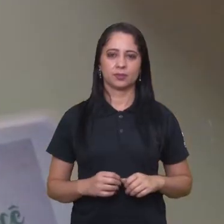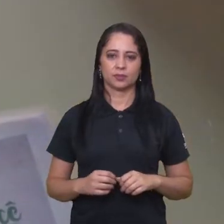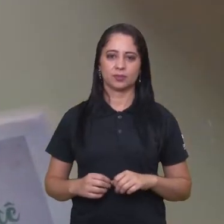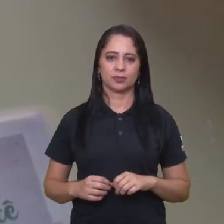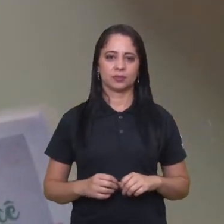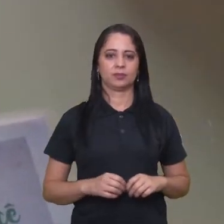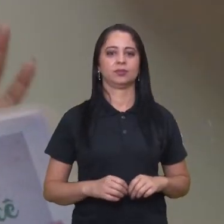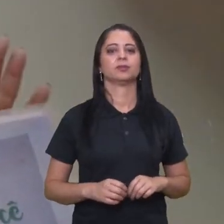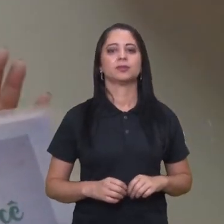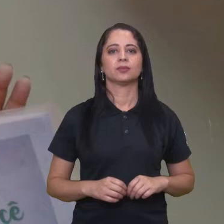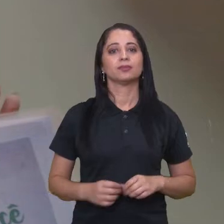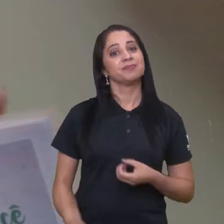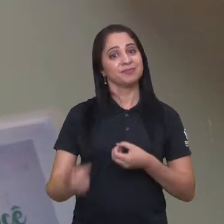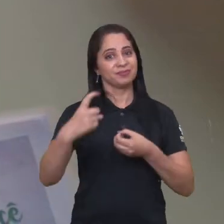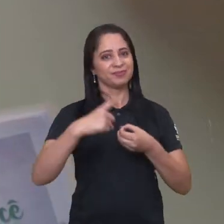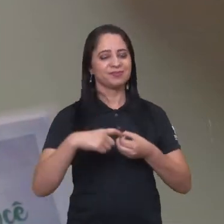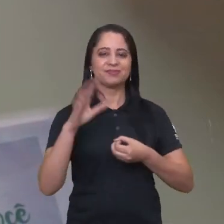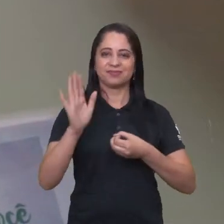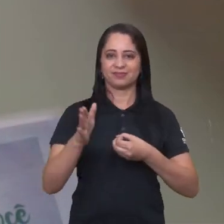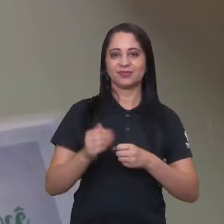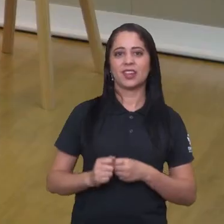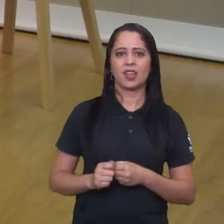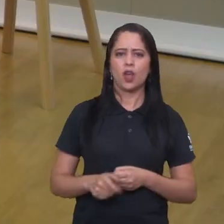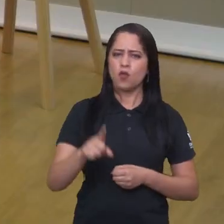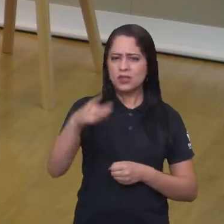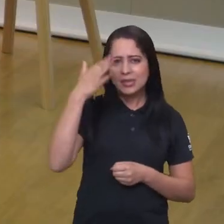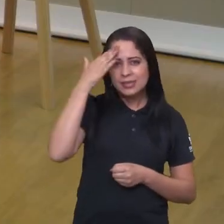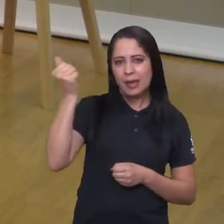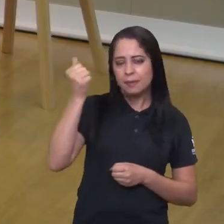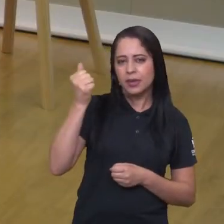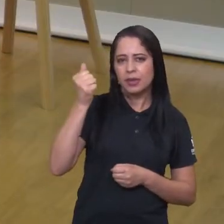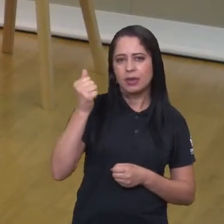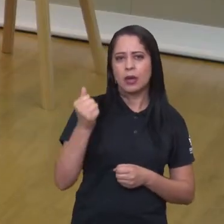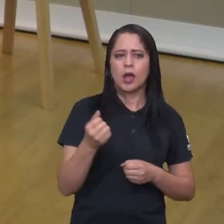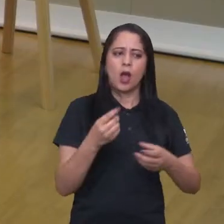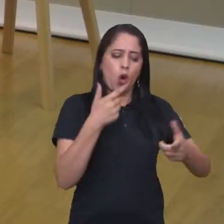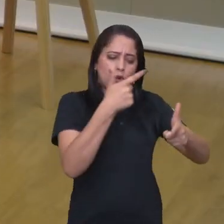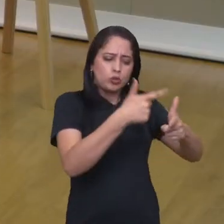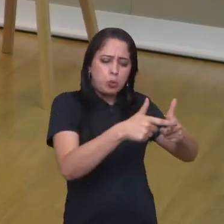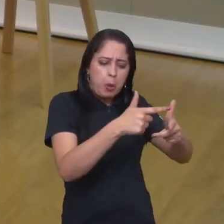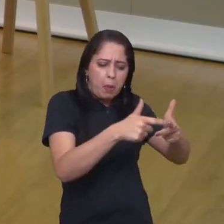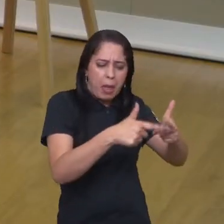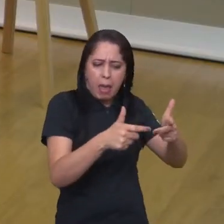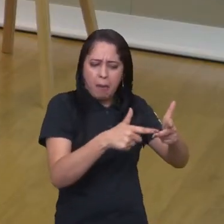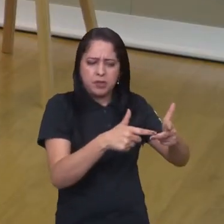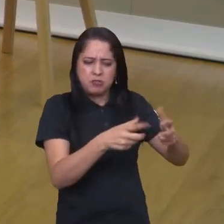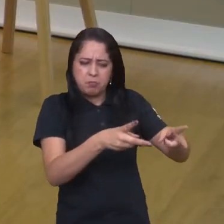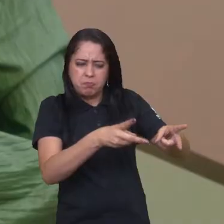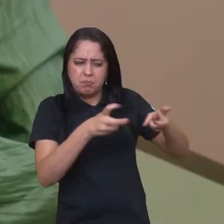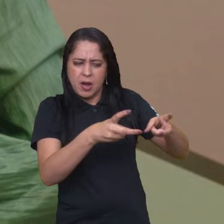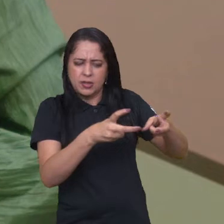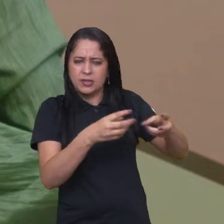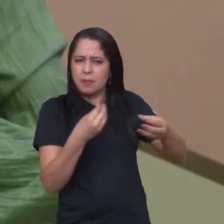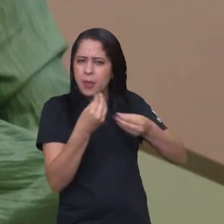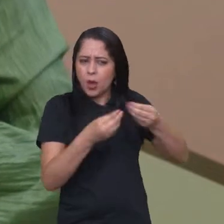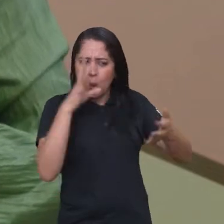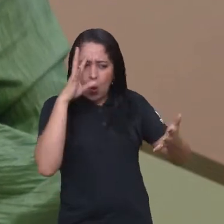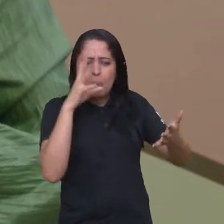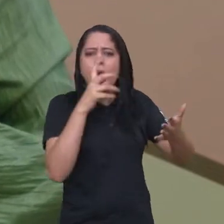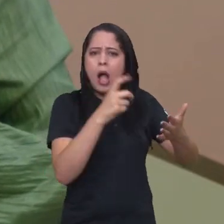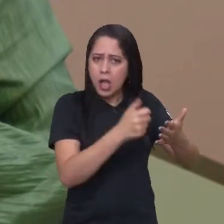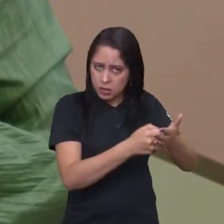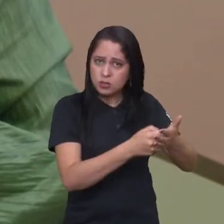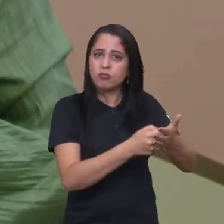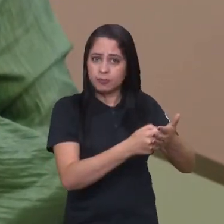para o telespectador essa explicação. Então, Juliana, o que é essa agenda extraordinária? Eu falo que a gente aprende a fazer uma agenda de compromisso quando a